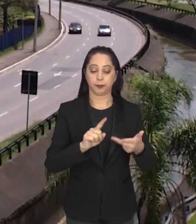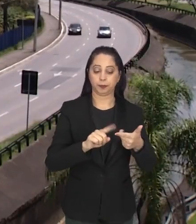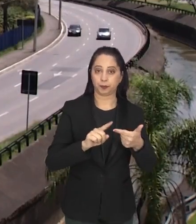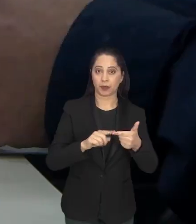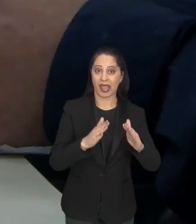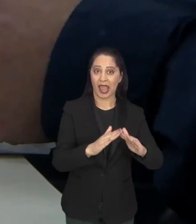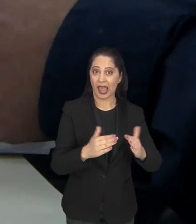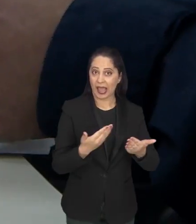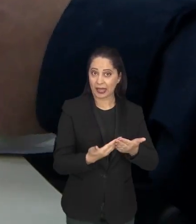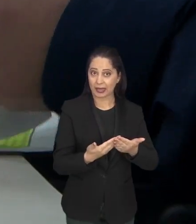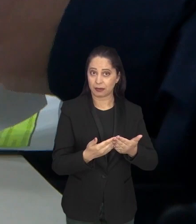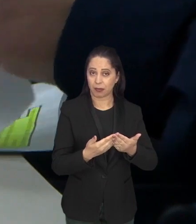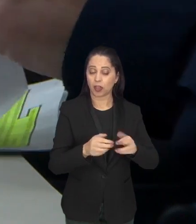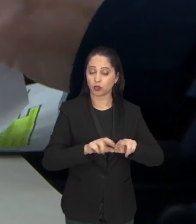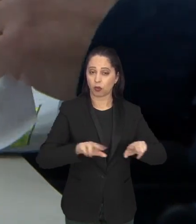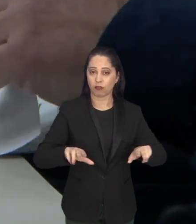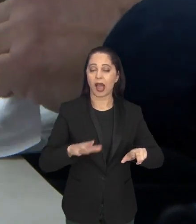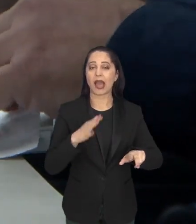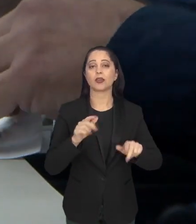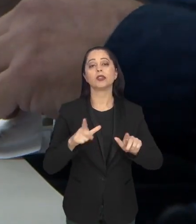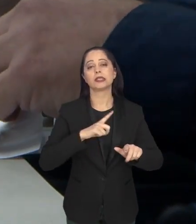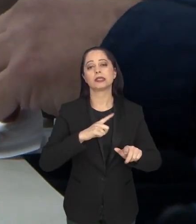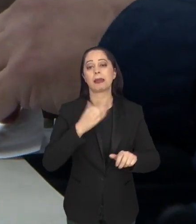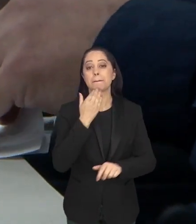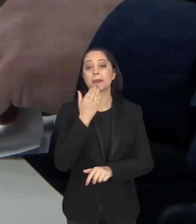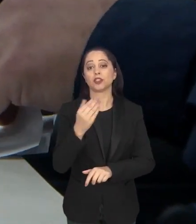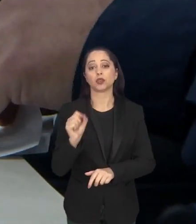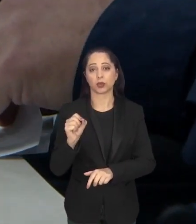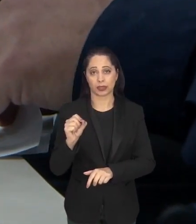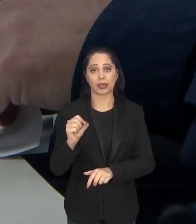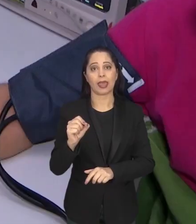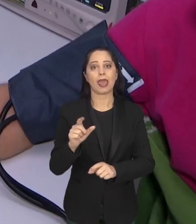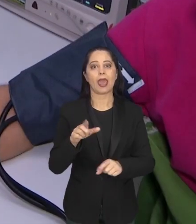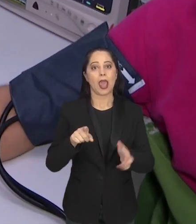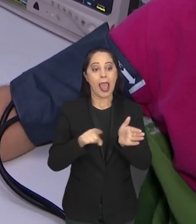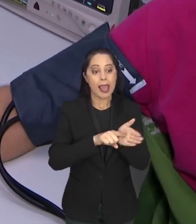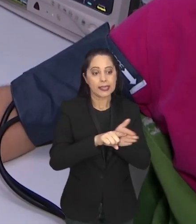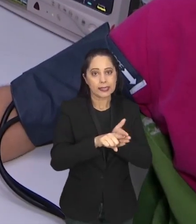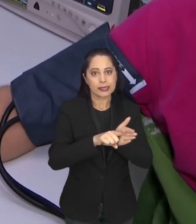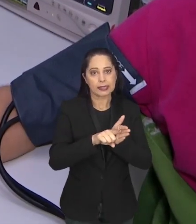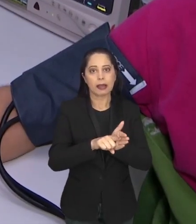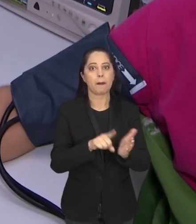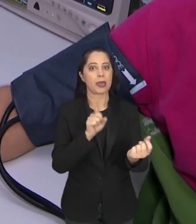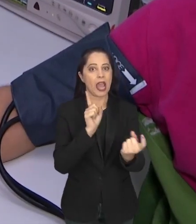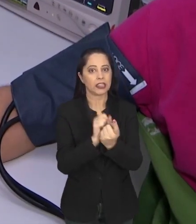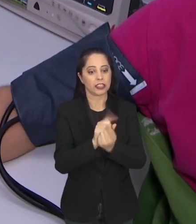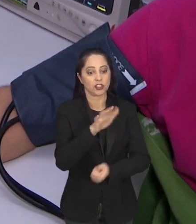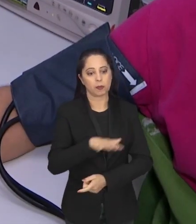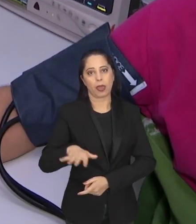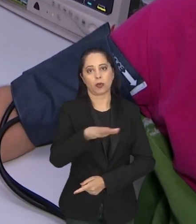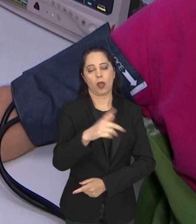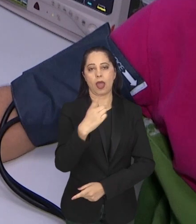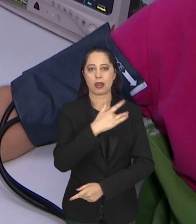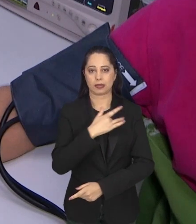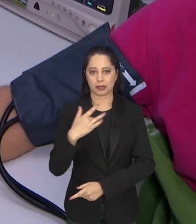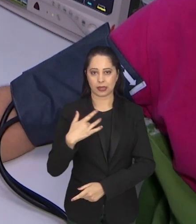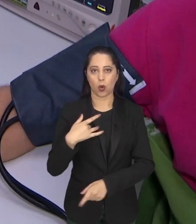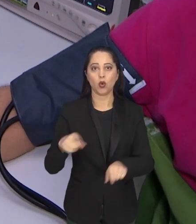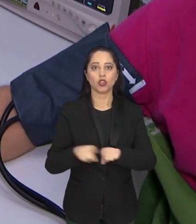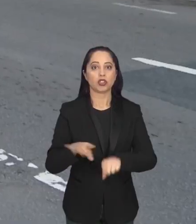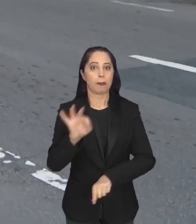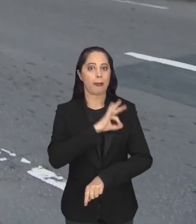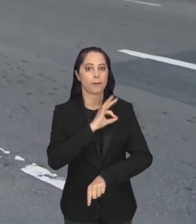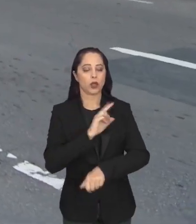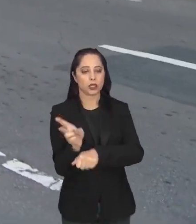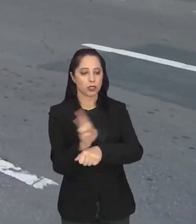pública. Já entre os requerimentos aprovados estão solicitações para a realização de exames e consultas na área da